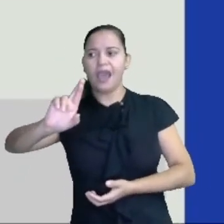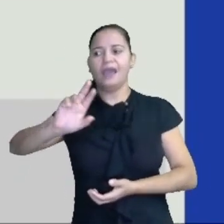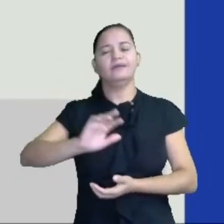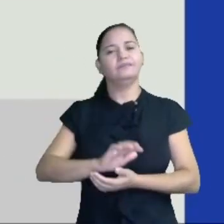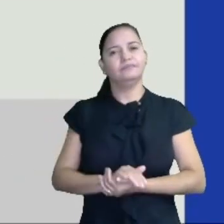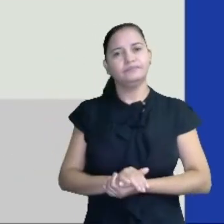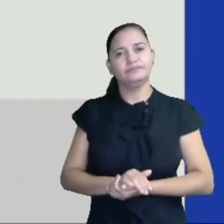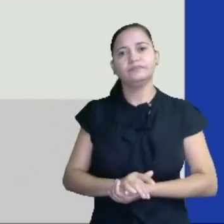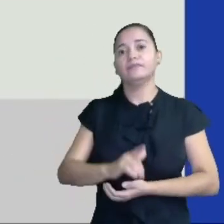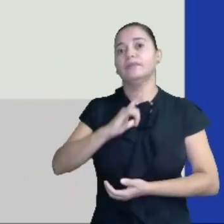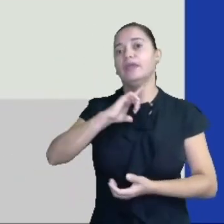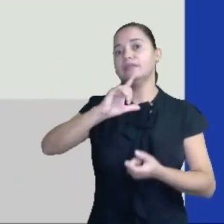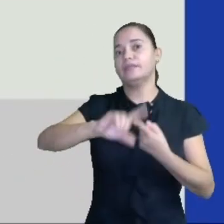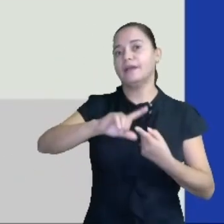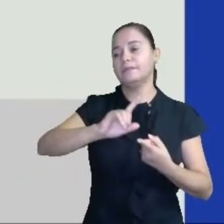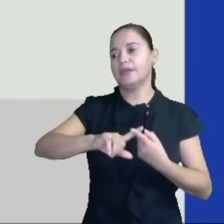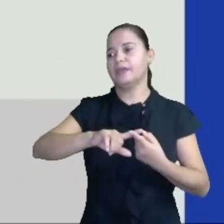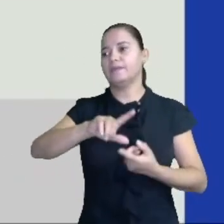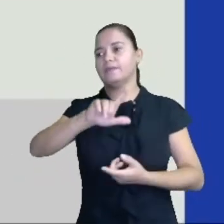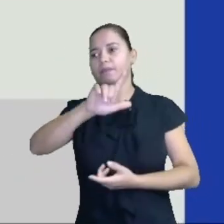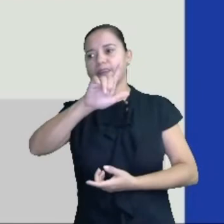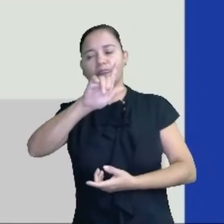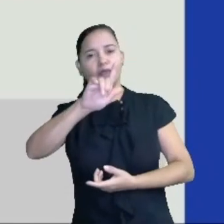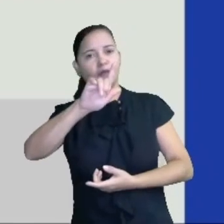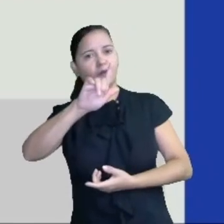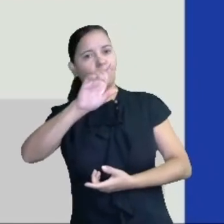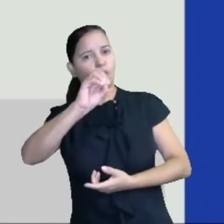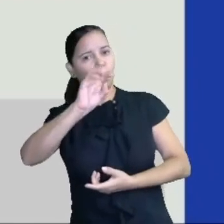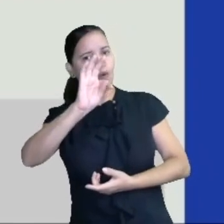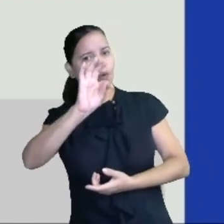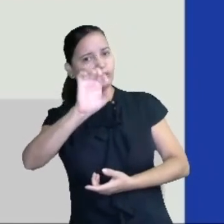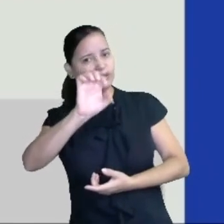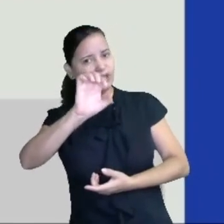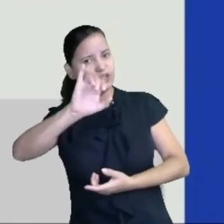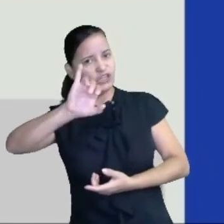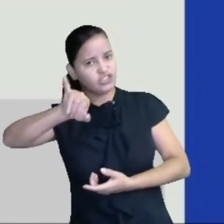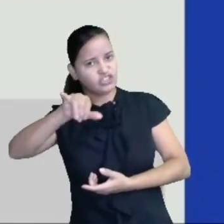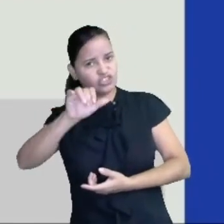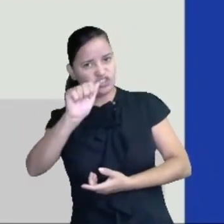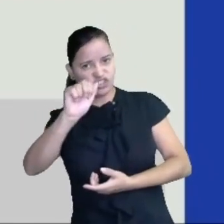sufixo. Tem também o ejar, gotejar,